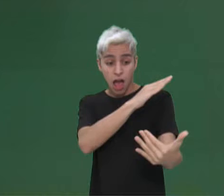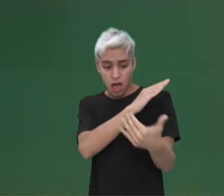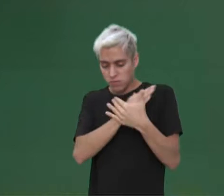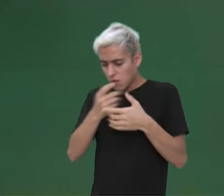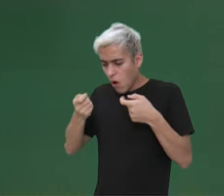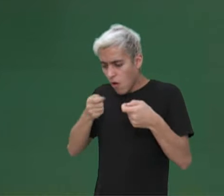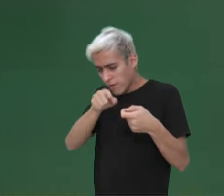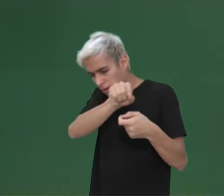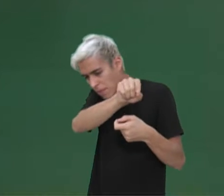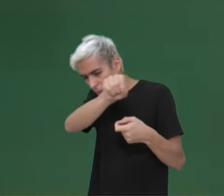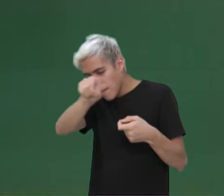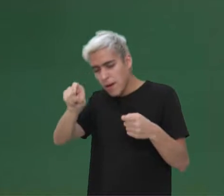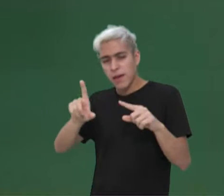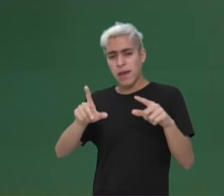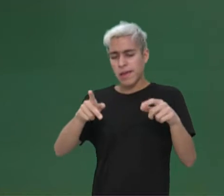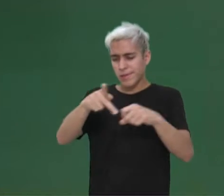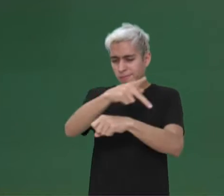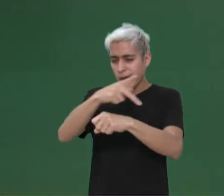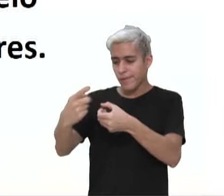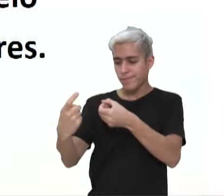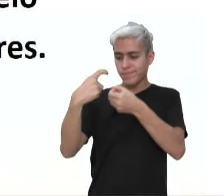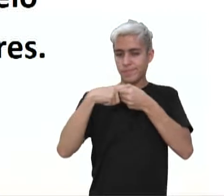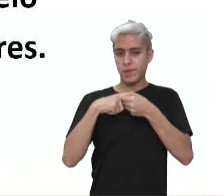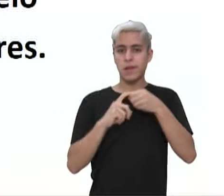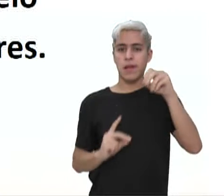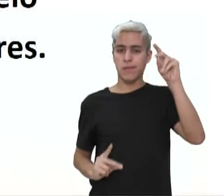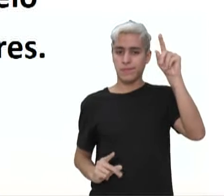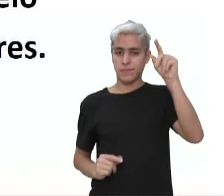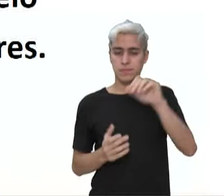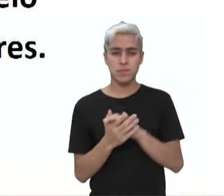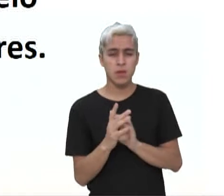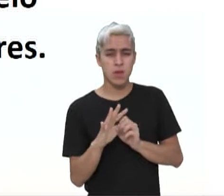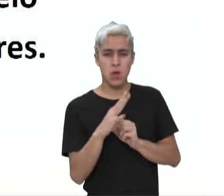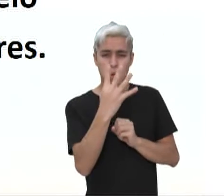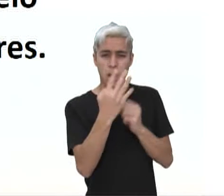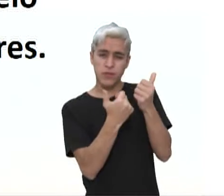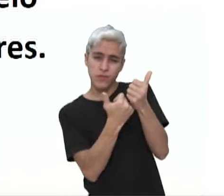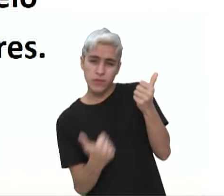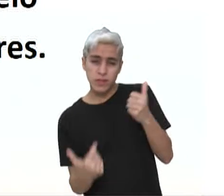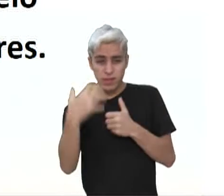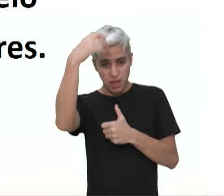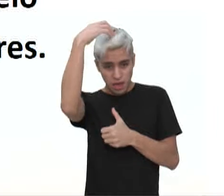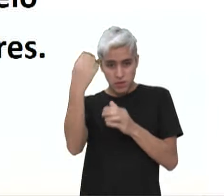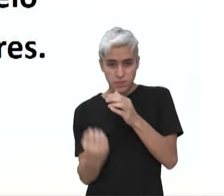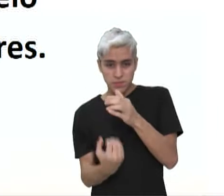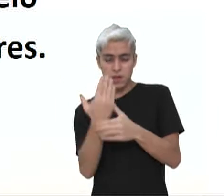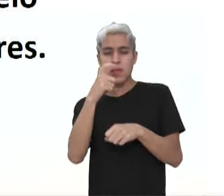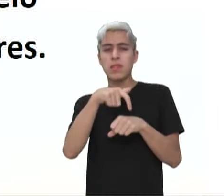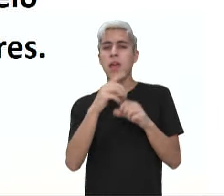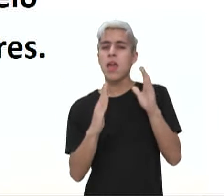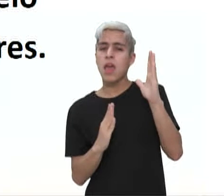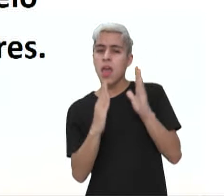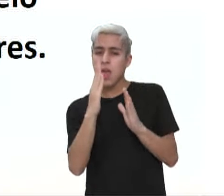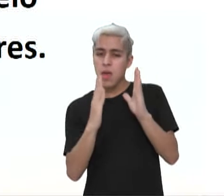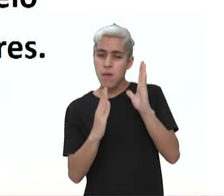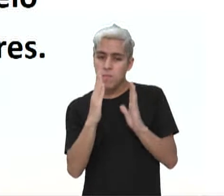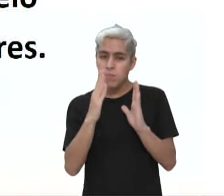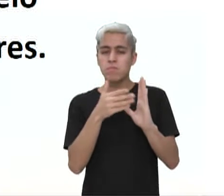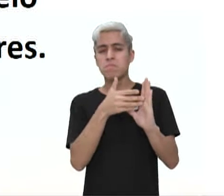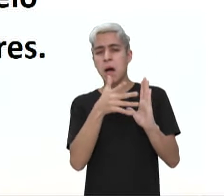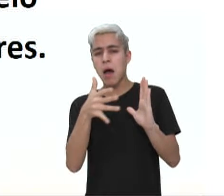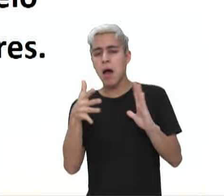então, essas colônias da América. 4 vice-reinos foram criados ao longo do tempo durante esse período